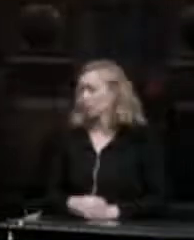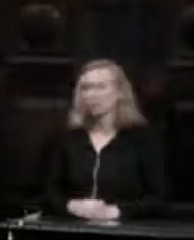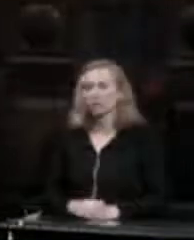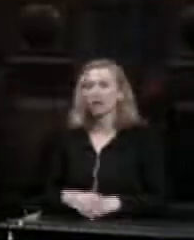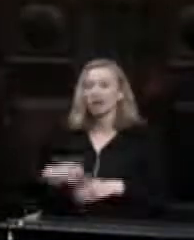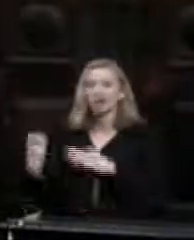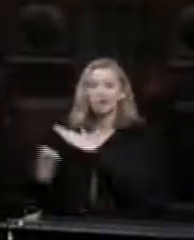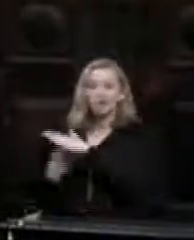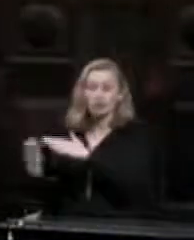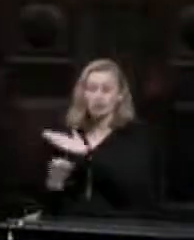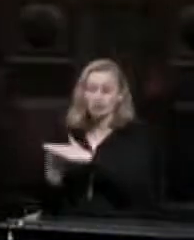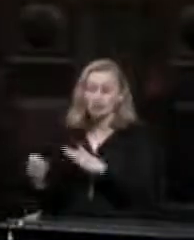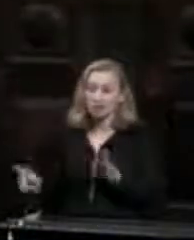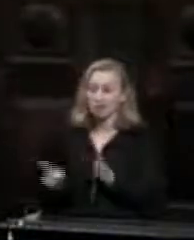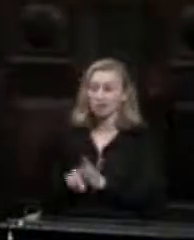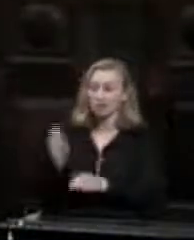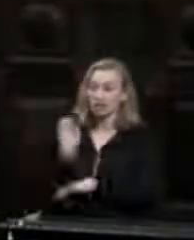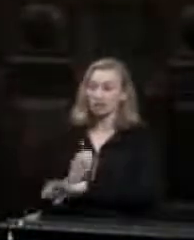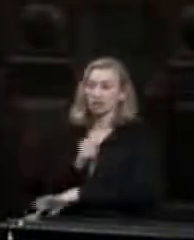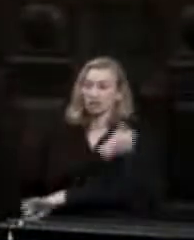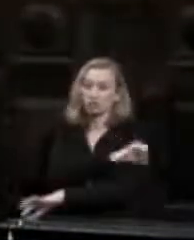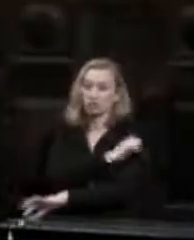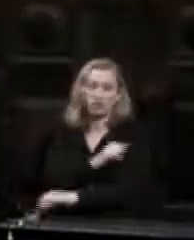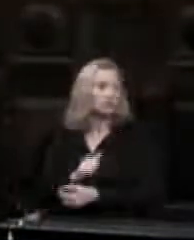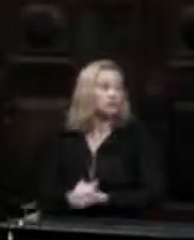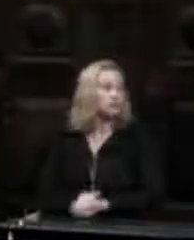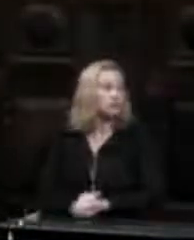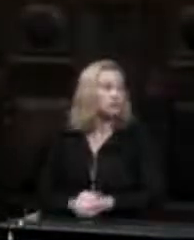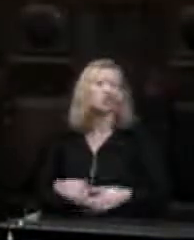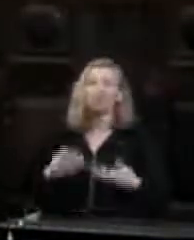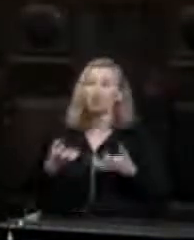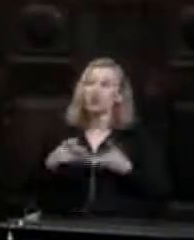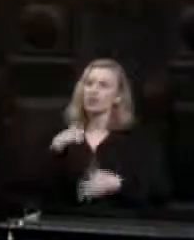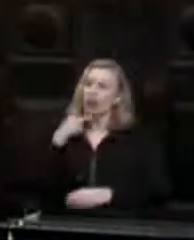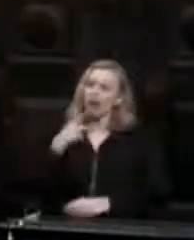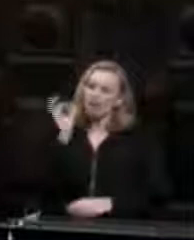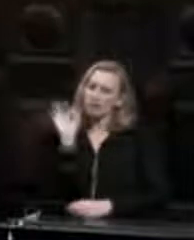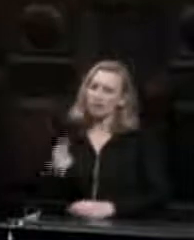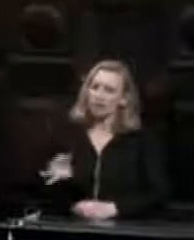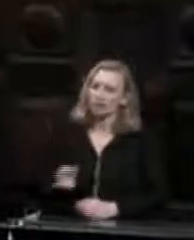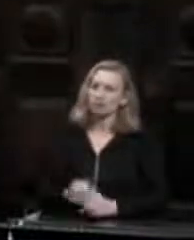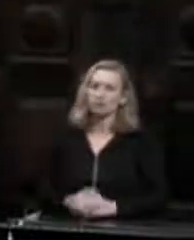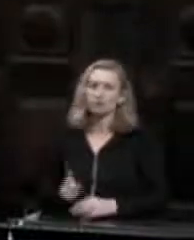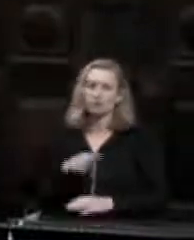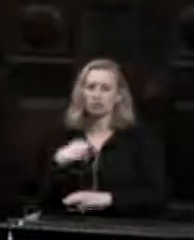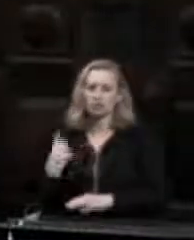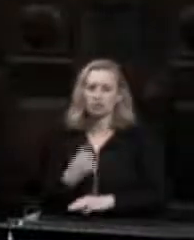empresas do estado do Rio de Janeiro. Eu quero deixar bem claro que quando a gente fala